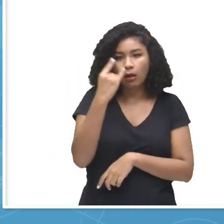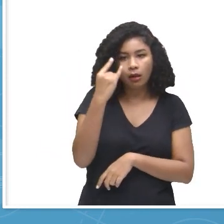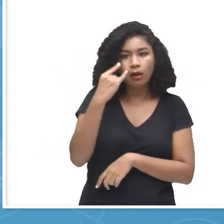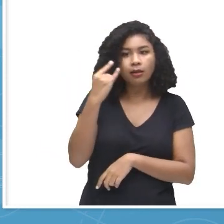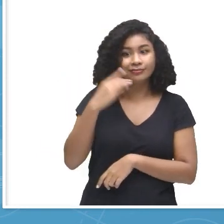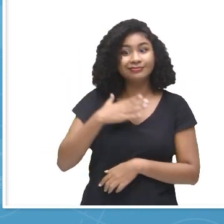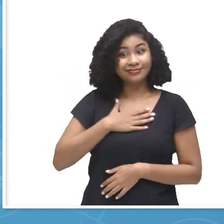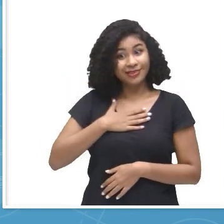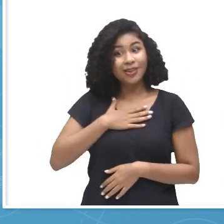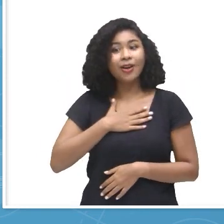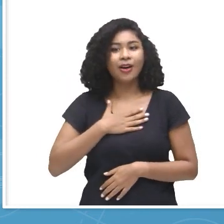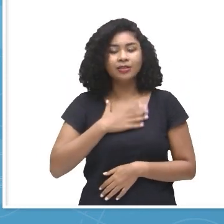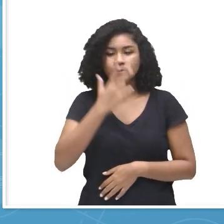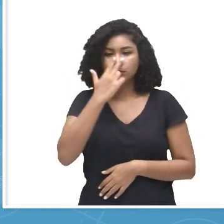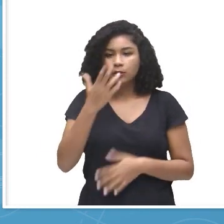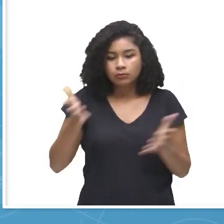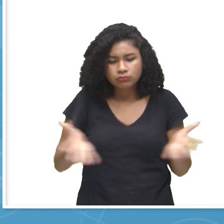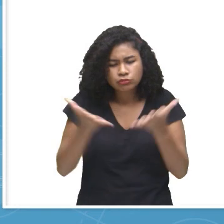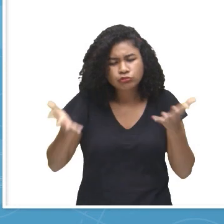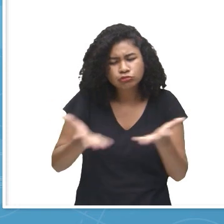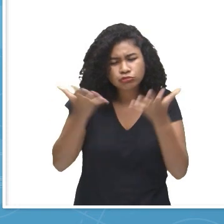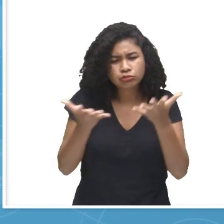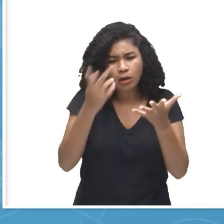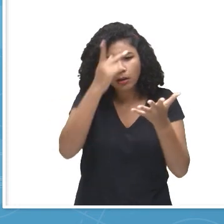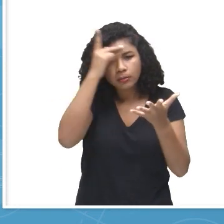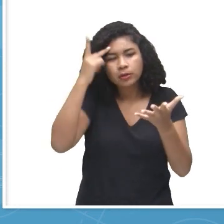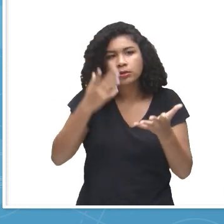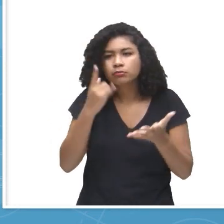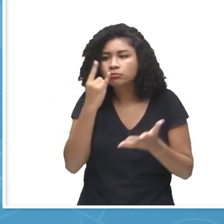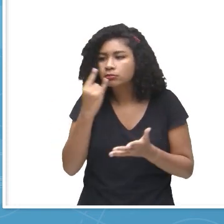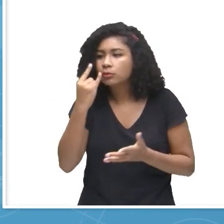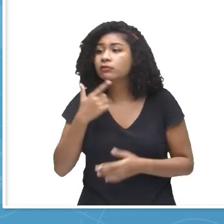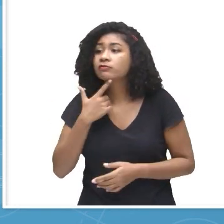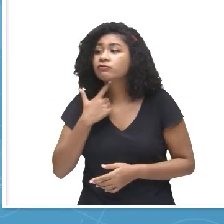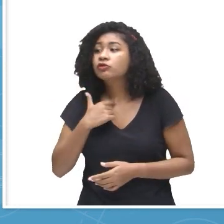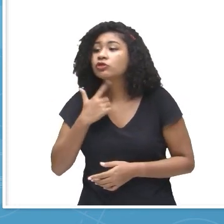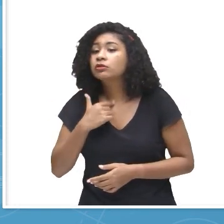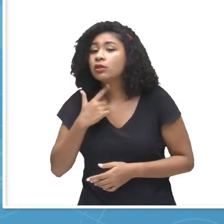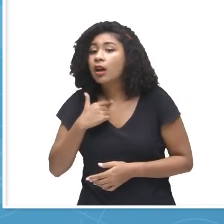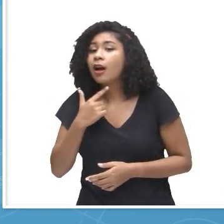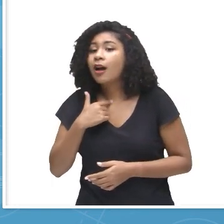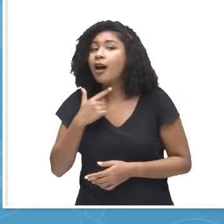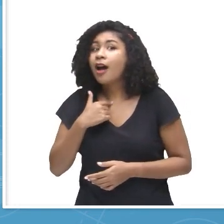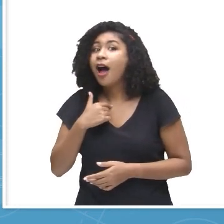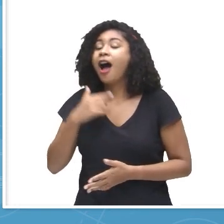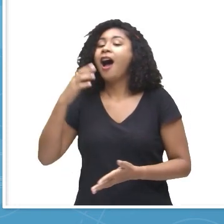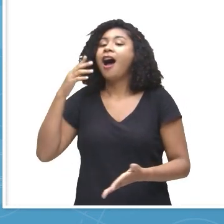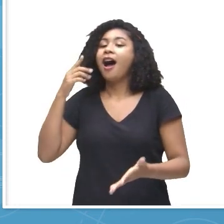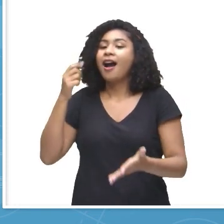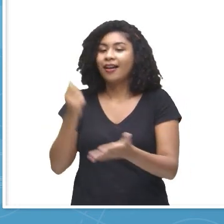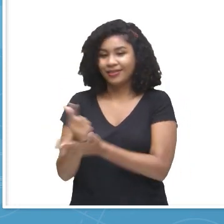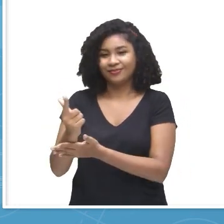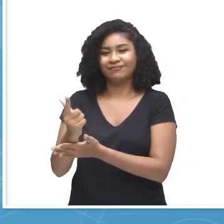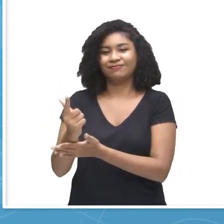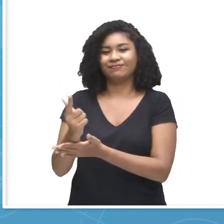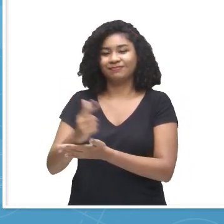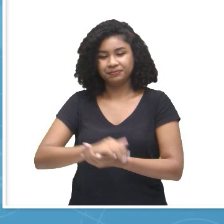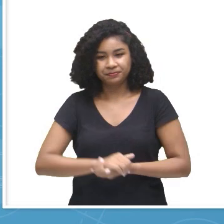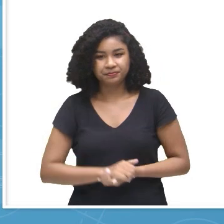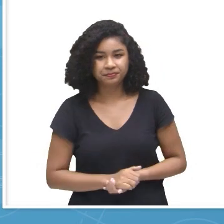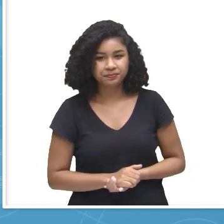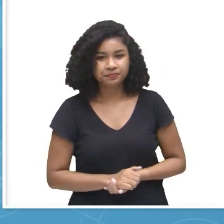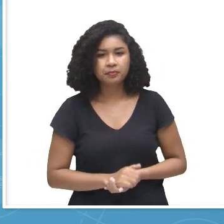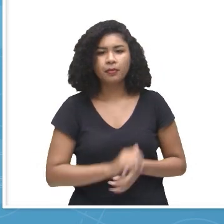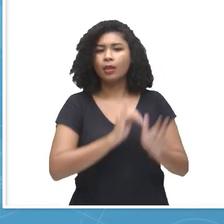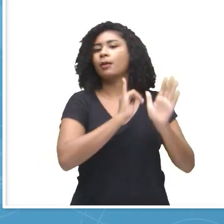a ter desejo pelos produtos e assim acabe comprando. A propaganda, em seu sentido